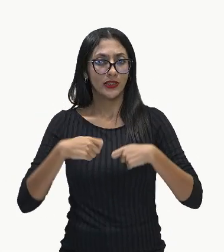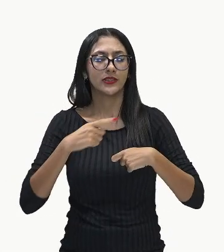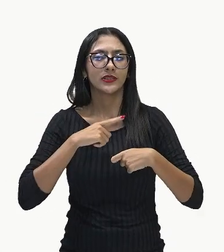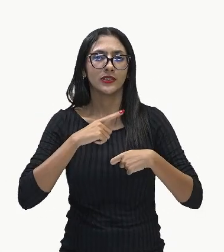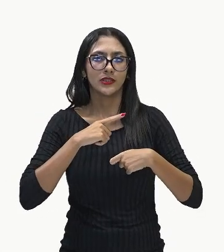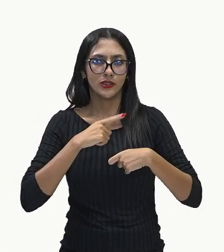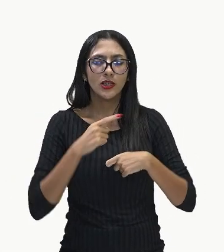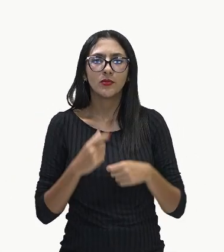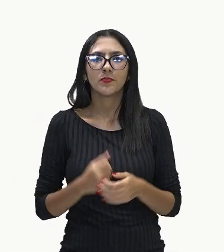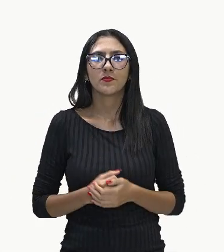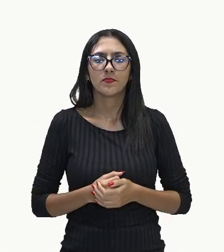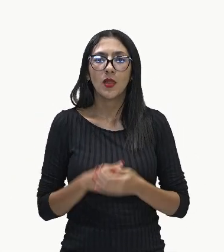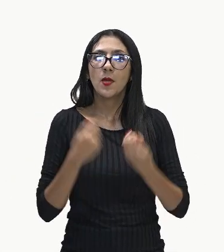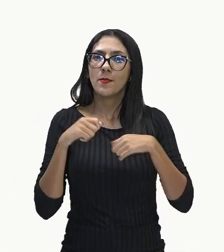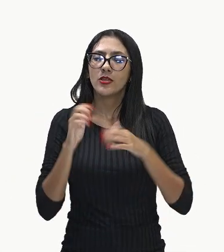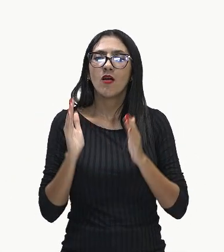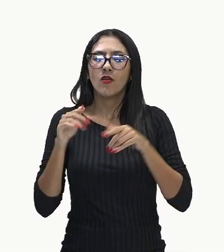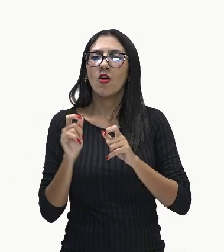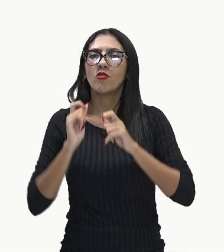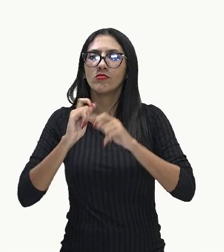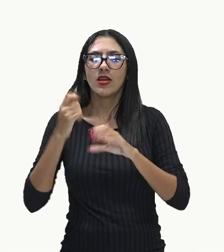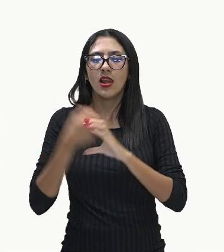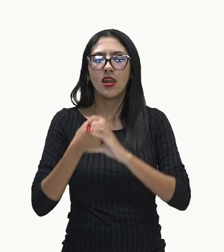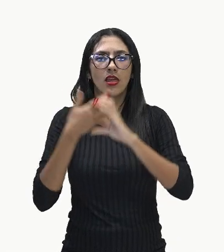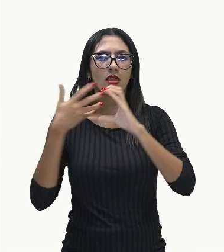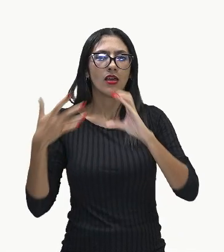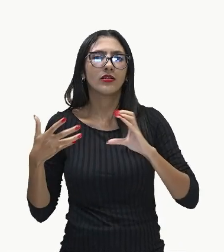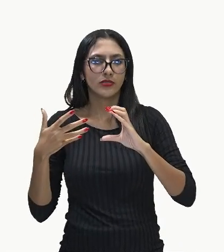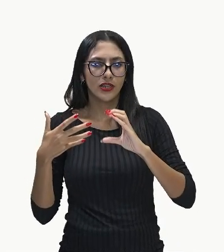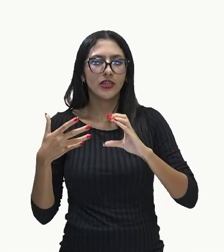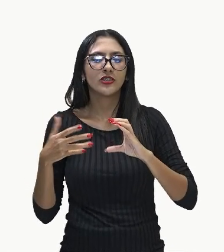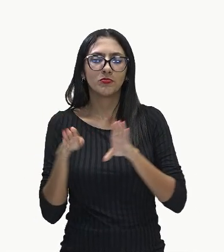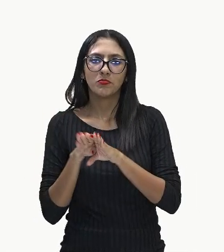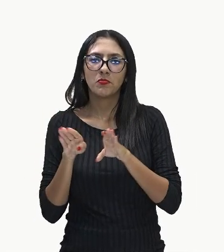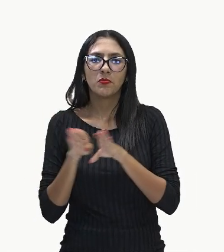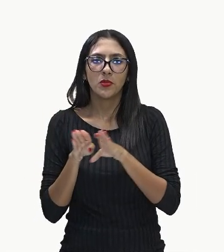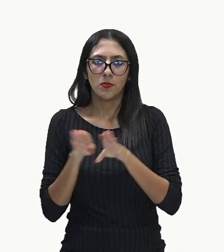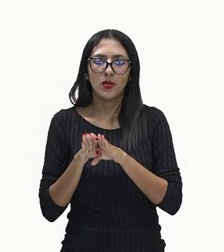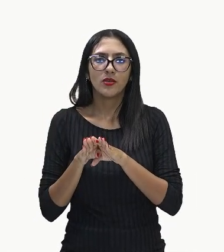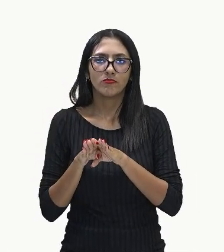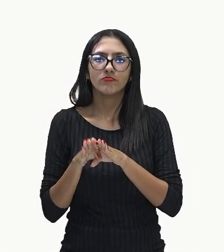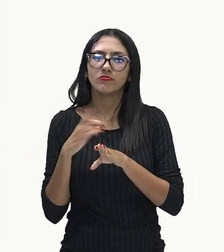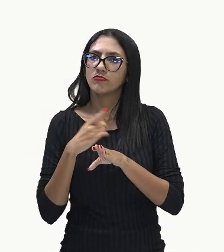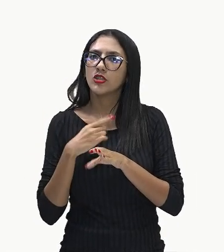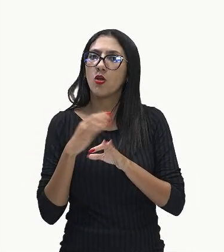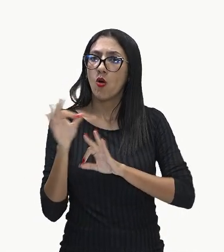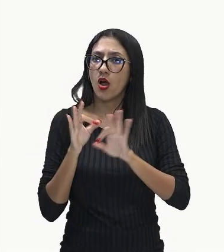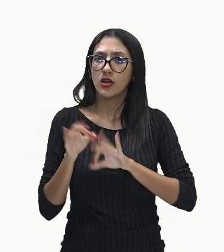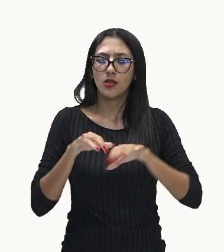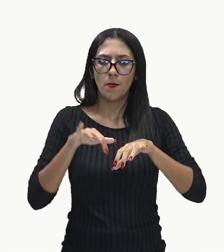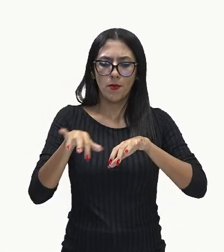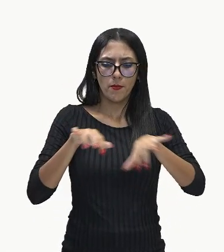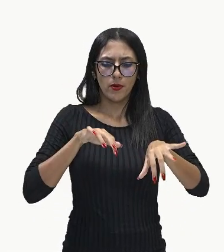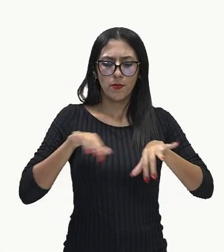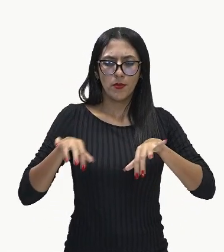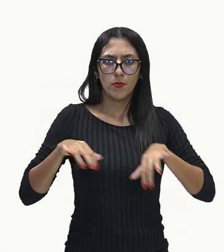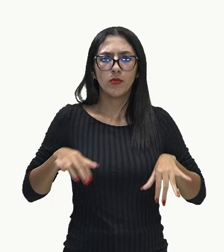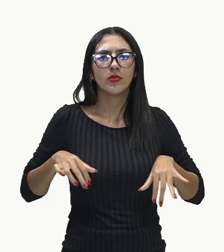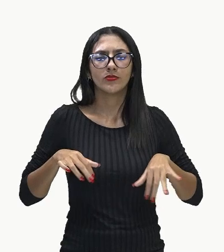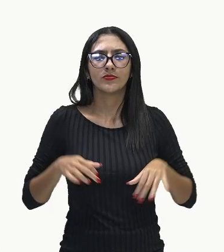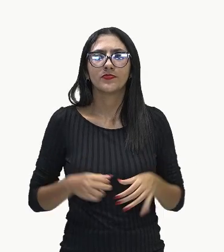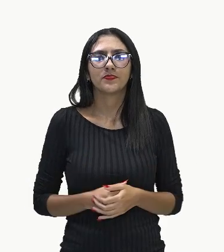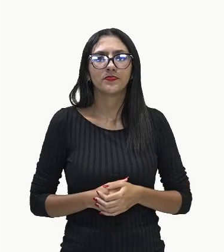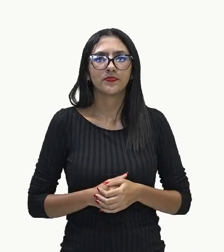e vai levar em consideração outras características da população, tudo bem? Então já verifique